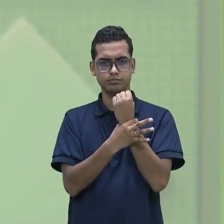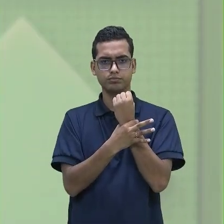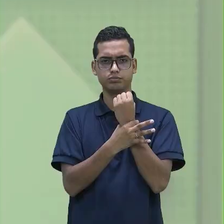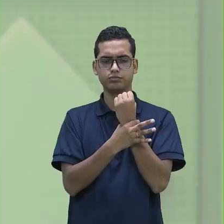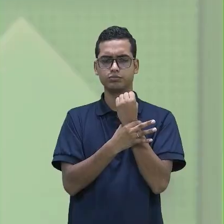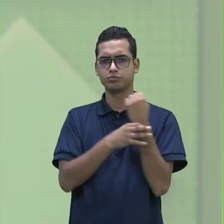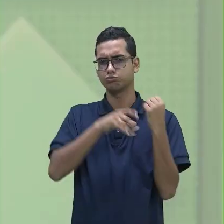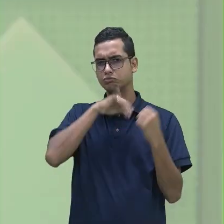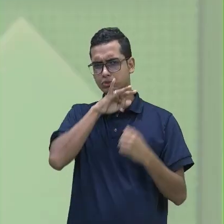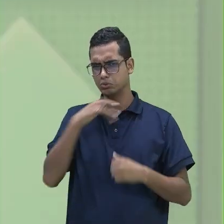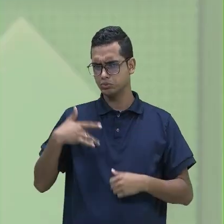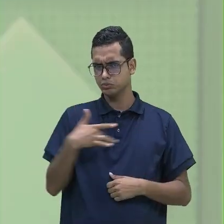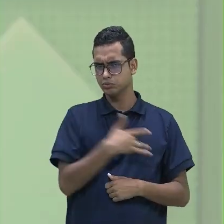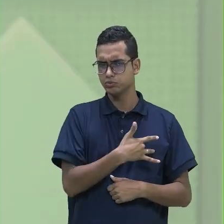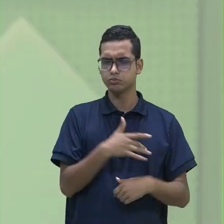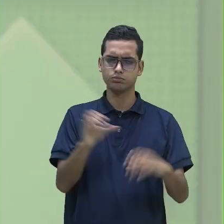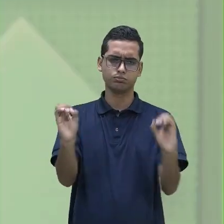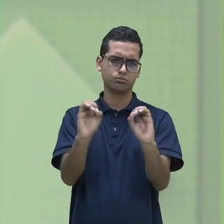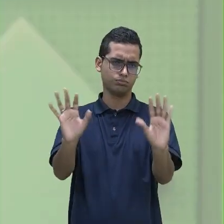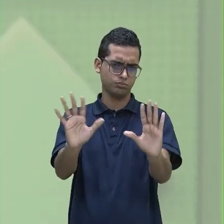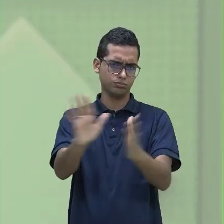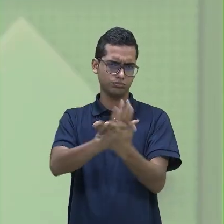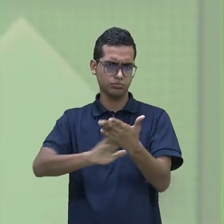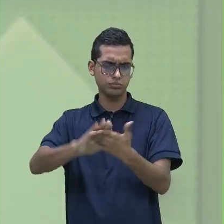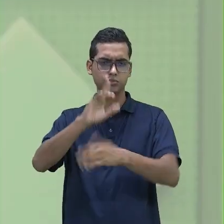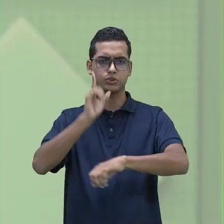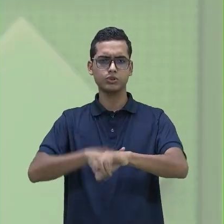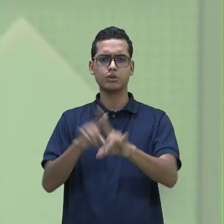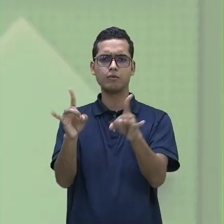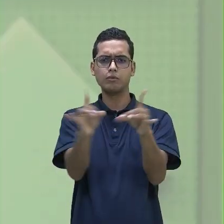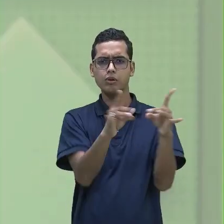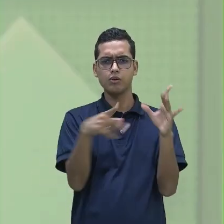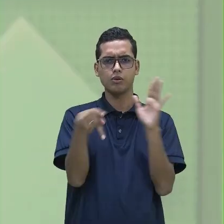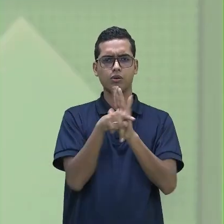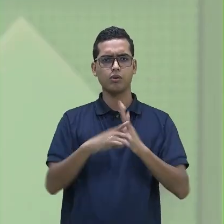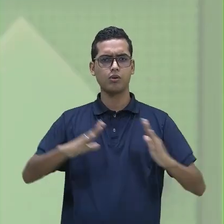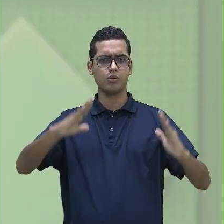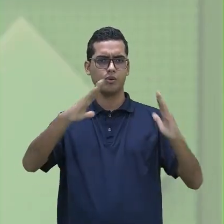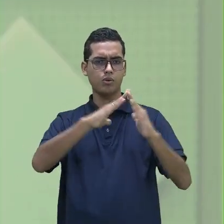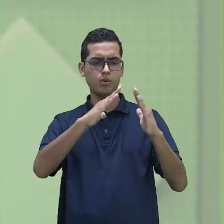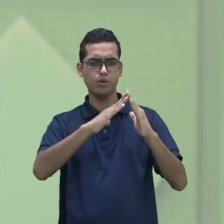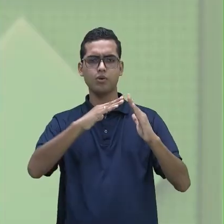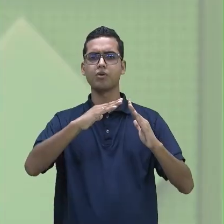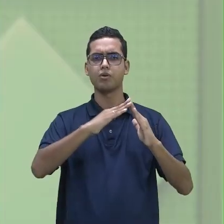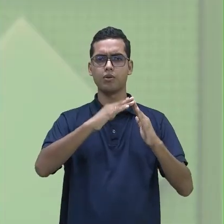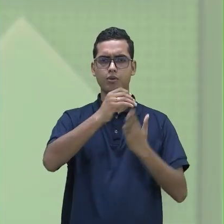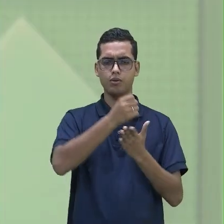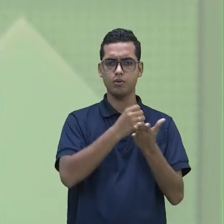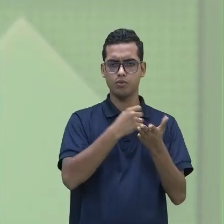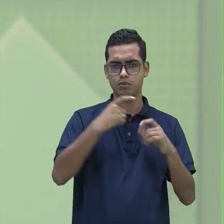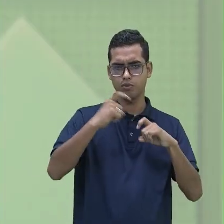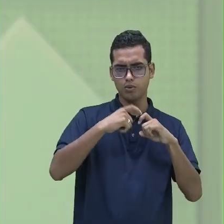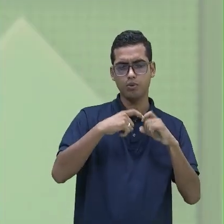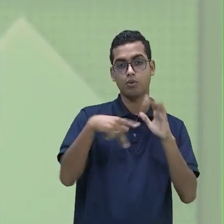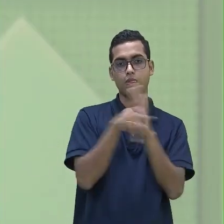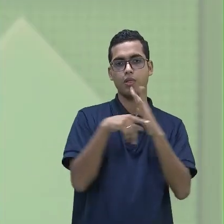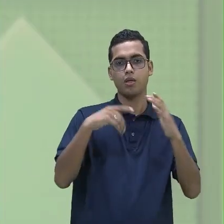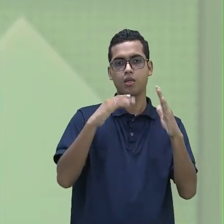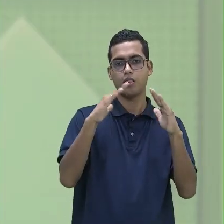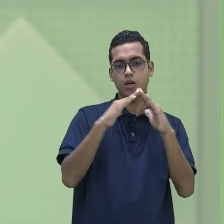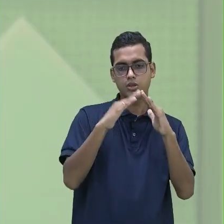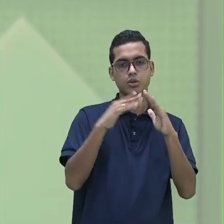nenhum mal para a saúde, né, ao ser vendido em uma farmácia, por exemplo, né, ao ser vendido por